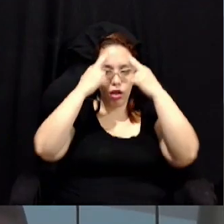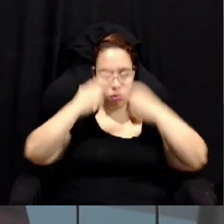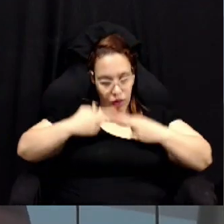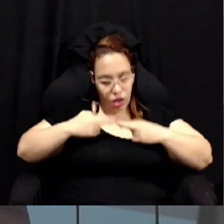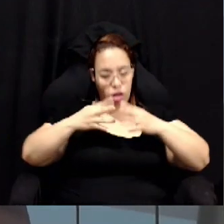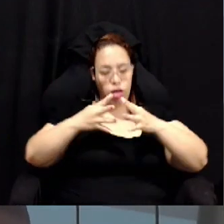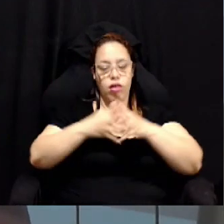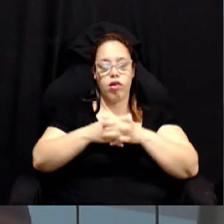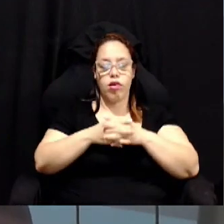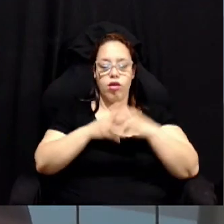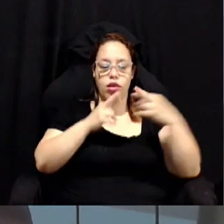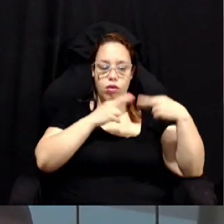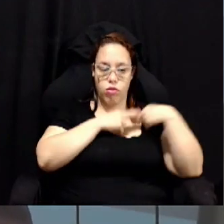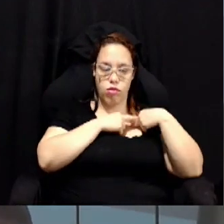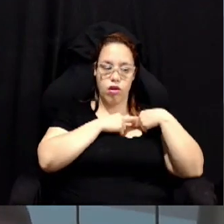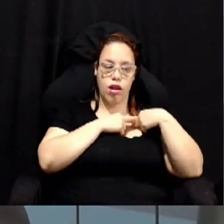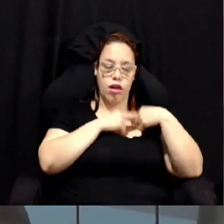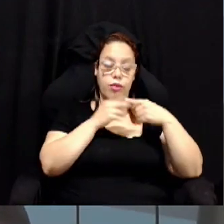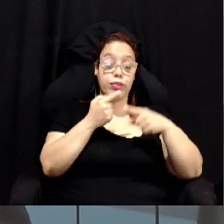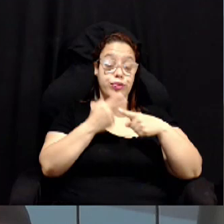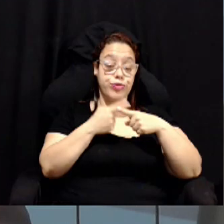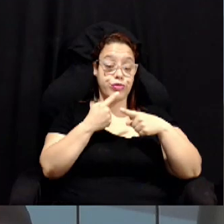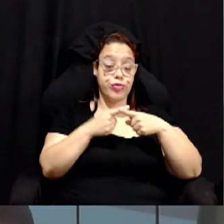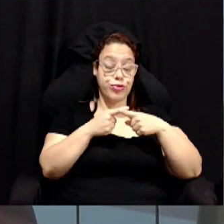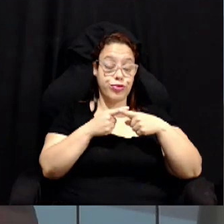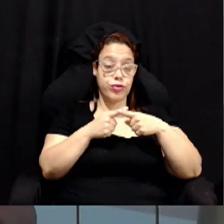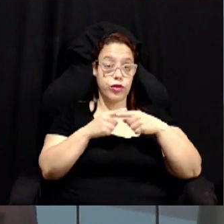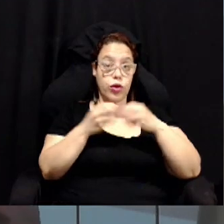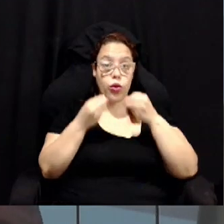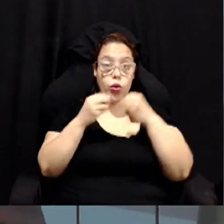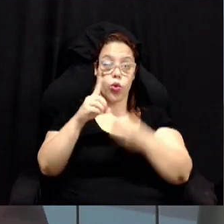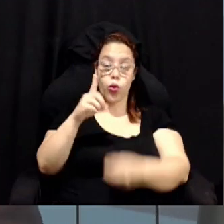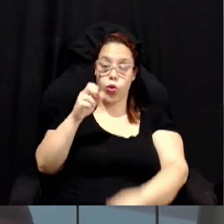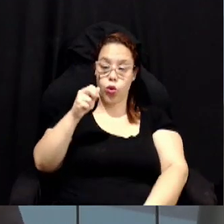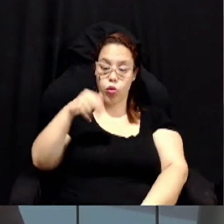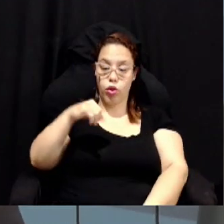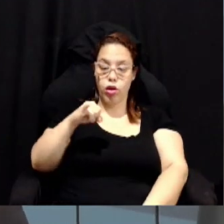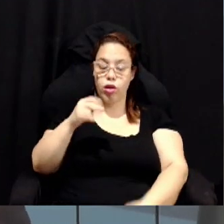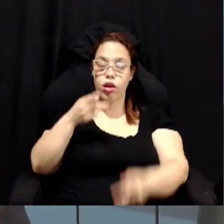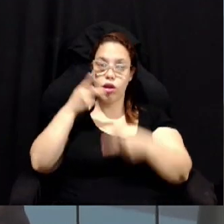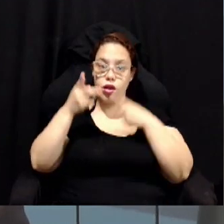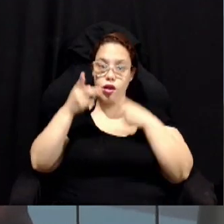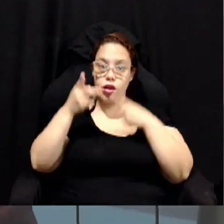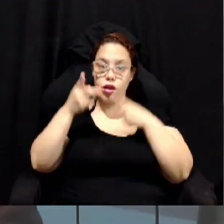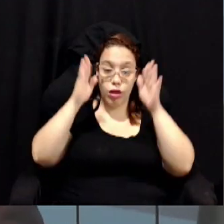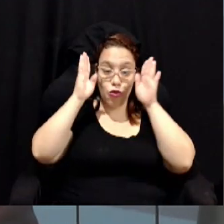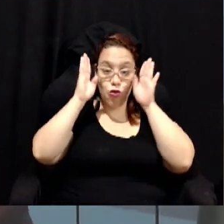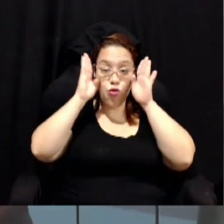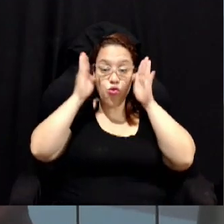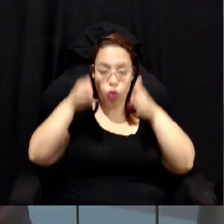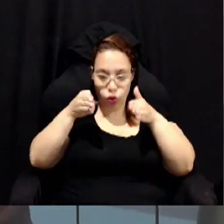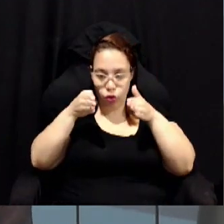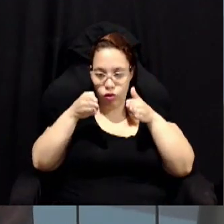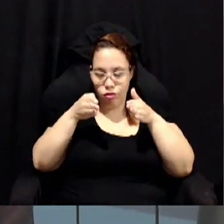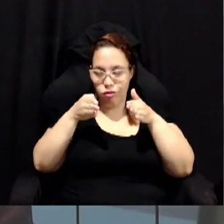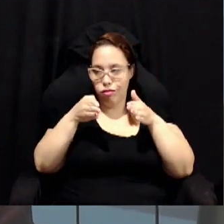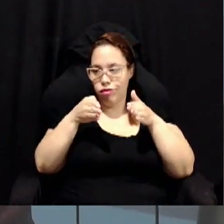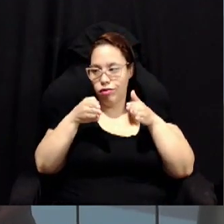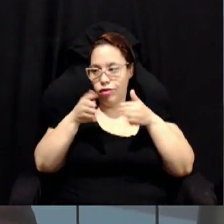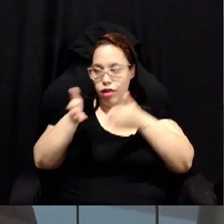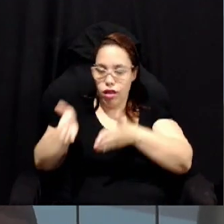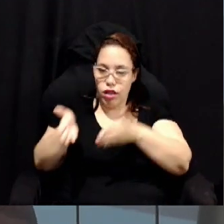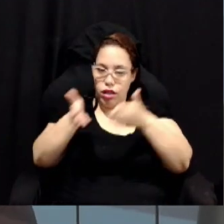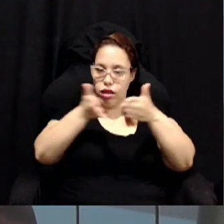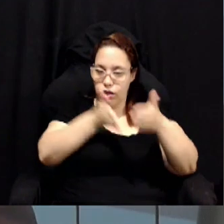eles, porque, como a Dani falou, eles têm os focos deles. Se nós conseguirmos trazer a condição